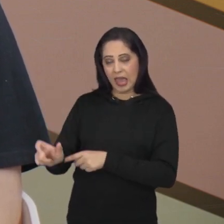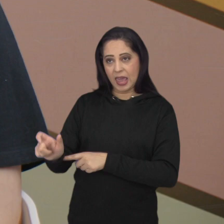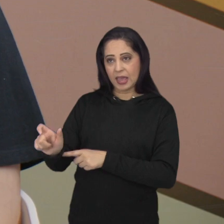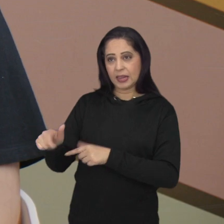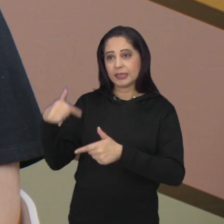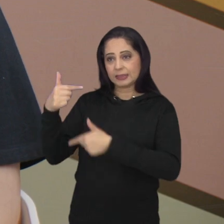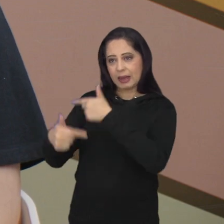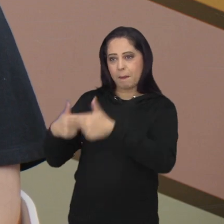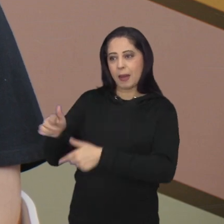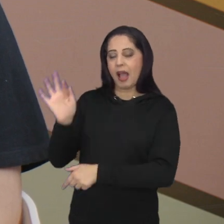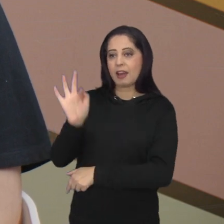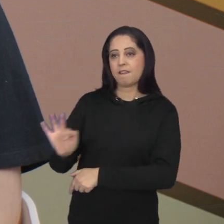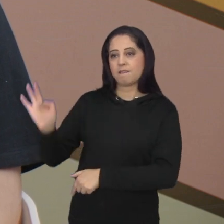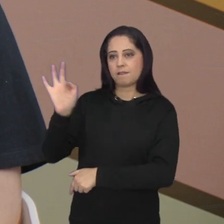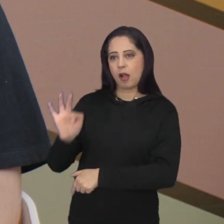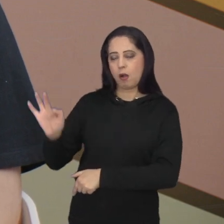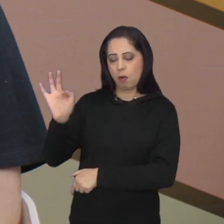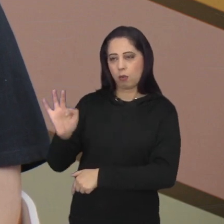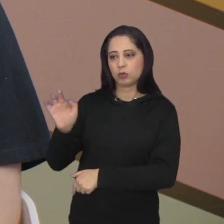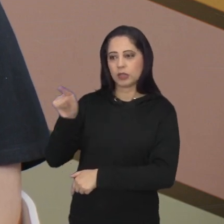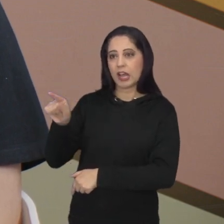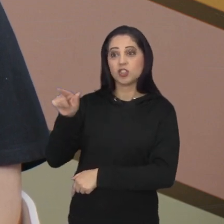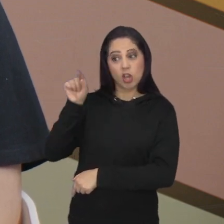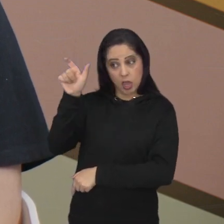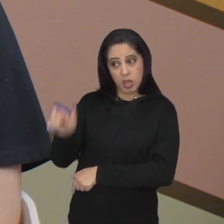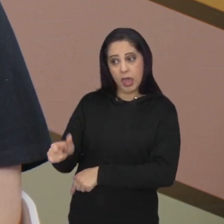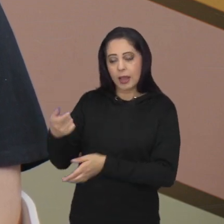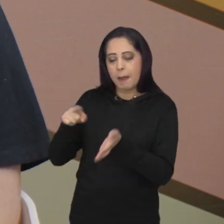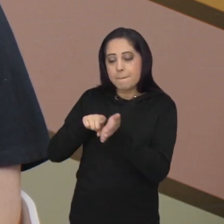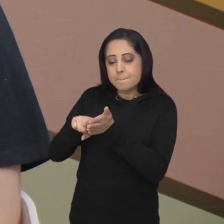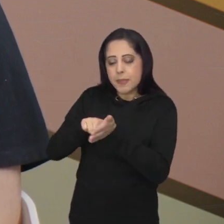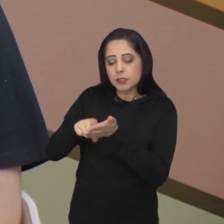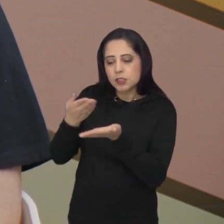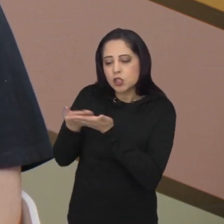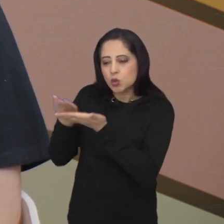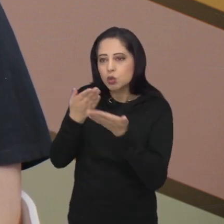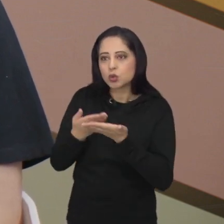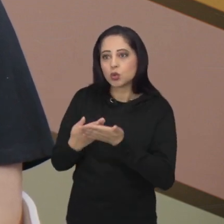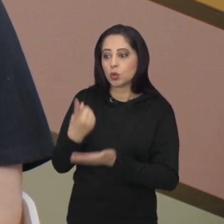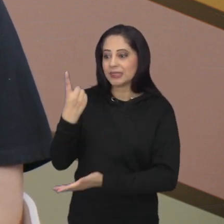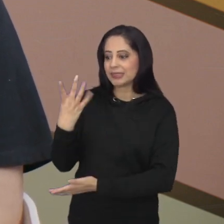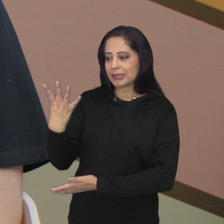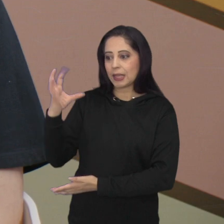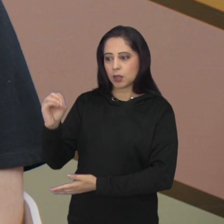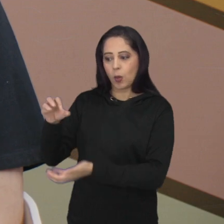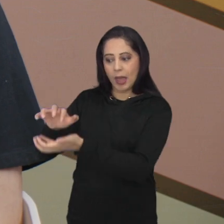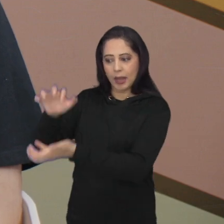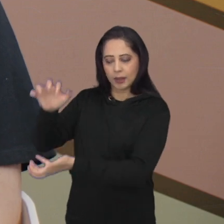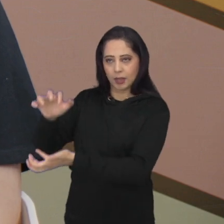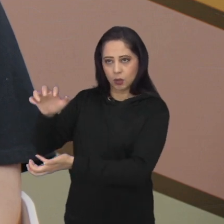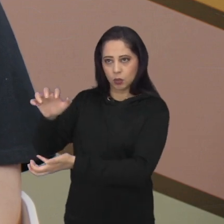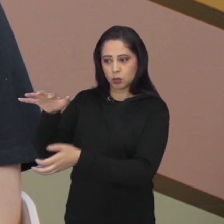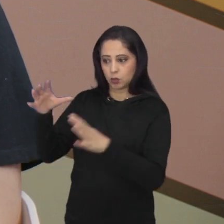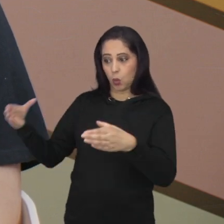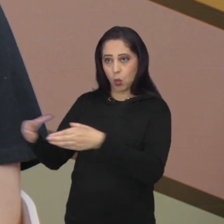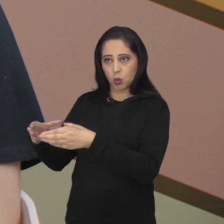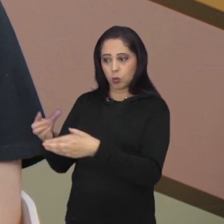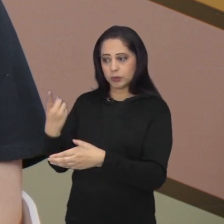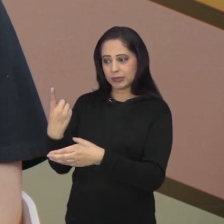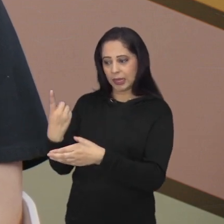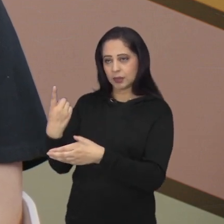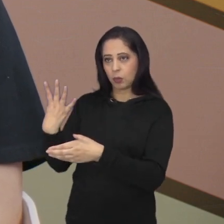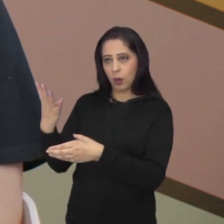da Unifesp. Ele fez uma pesquisa com 140 idosos praticando meditação